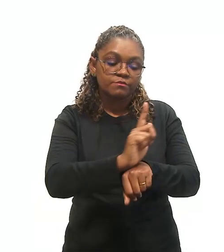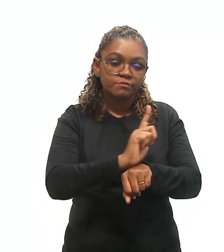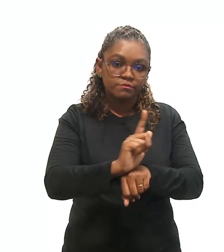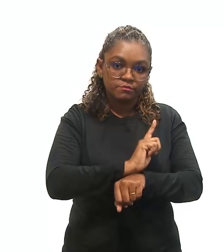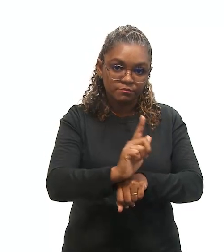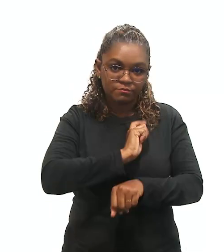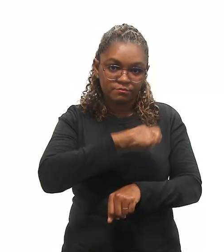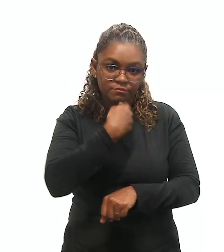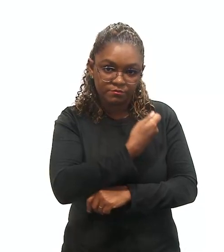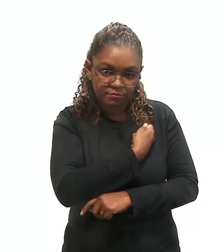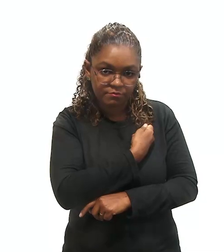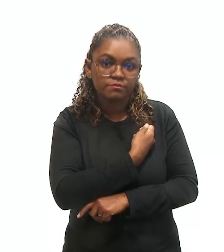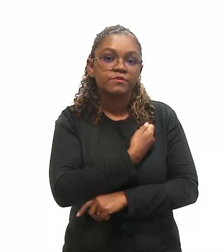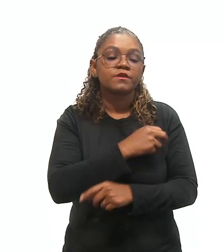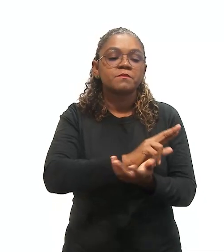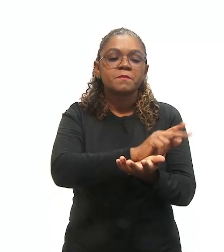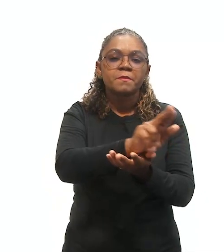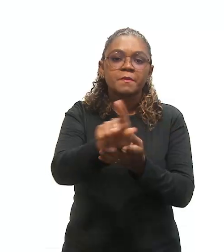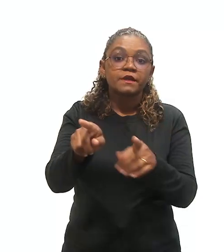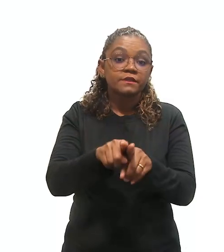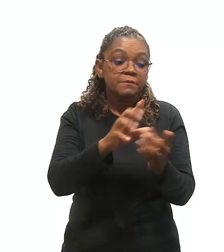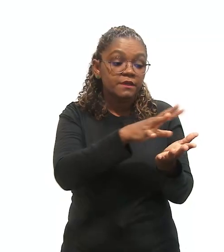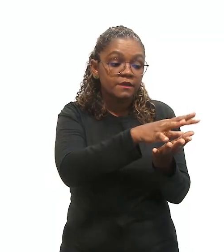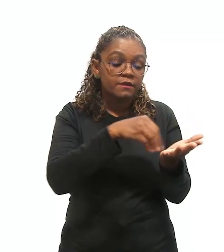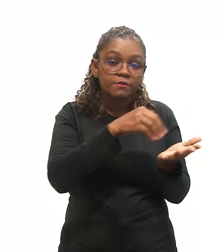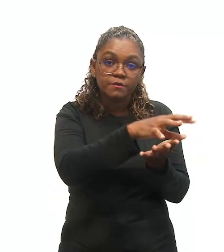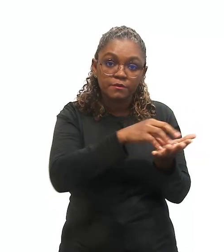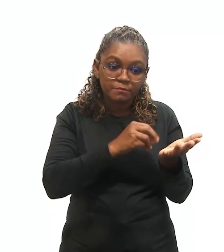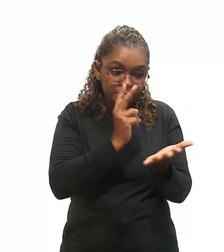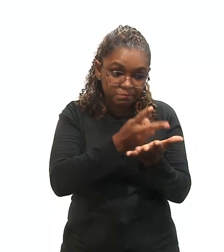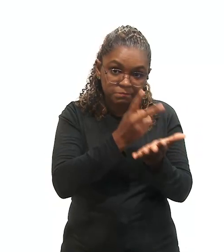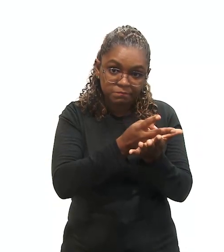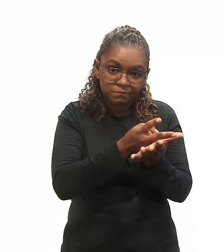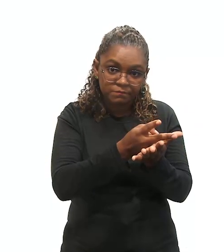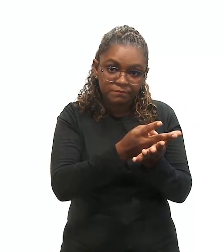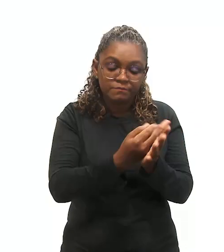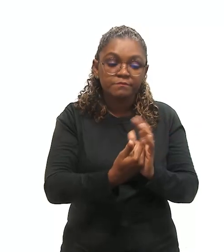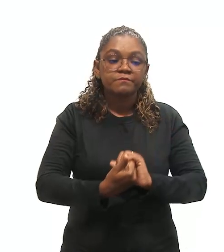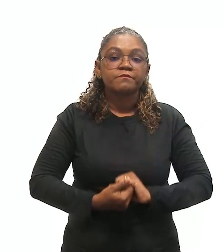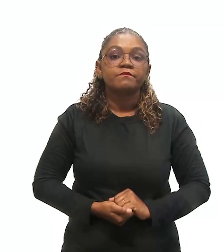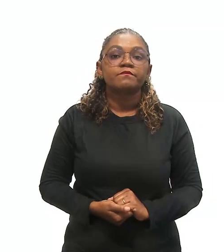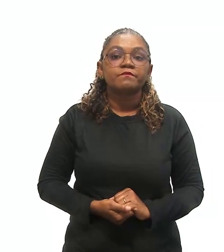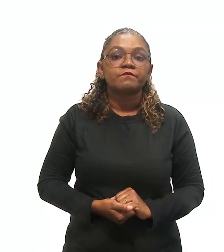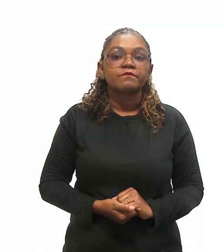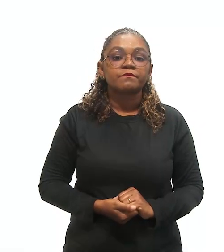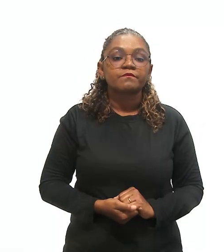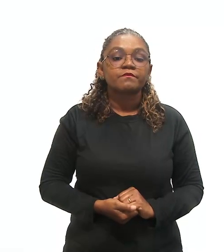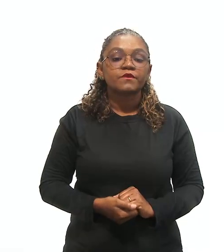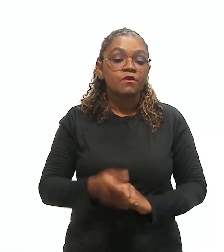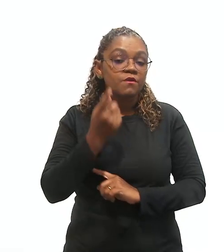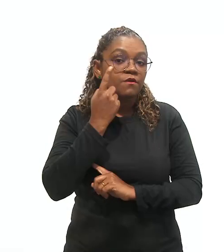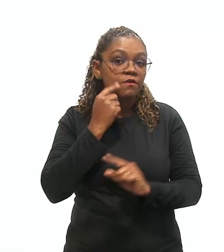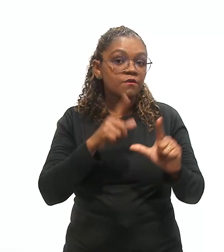fiscal e as versões simplificadas desses documentos. Vamos lá para a sigla: